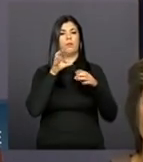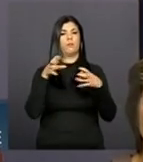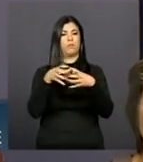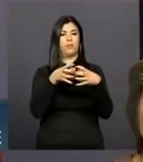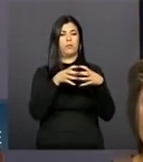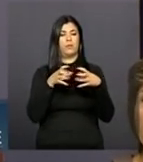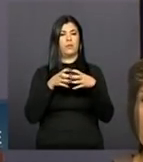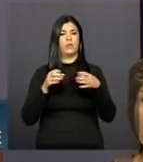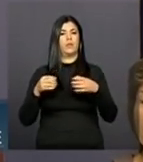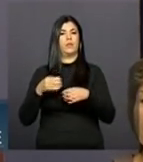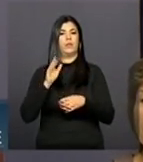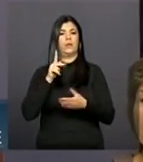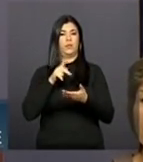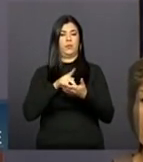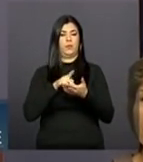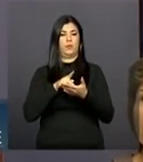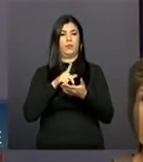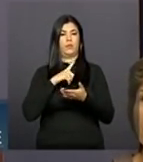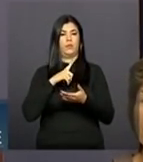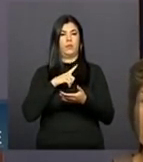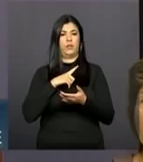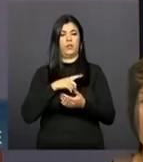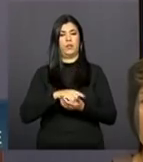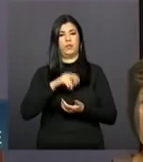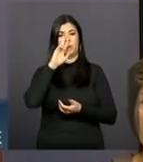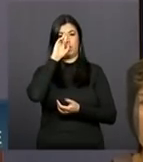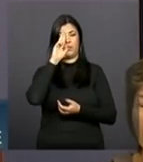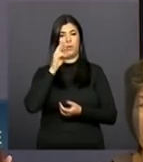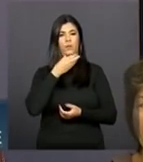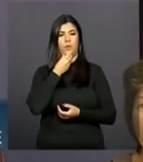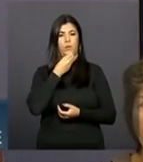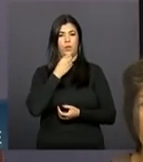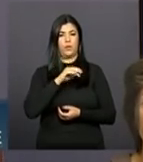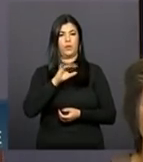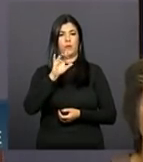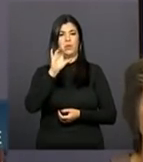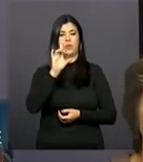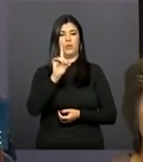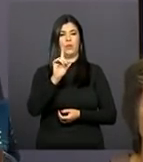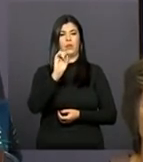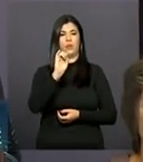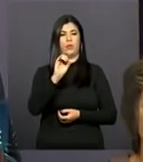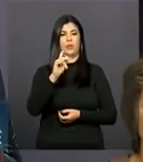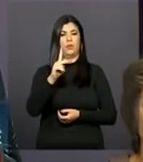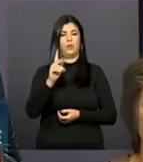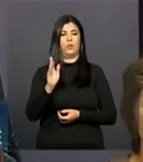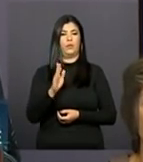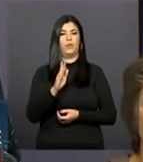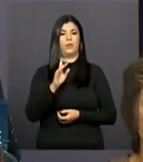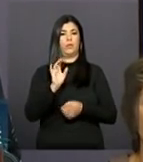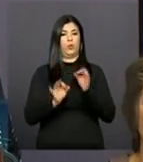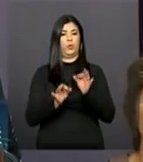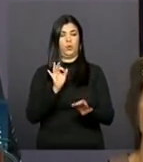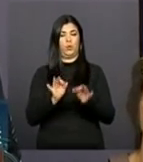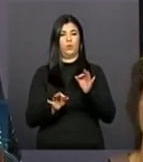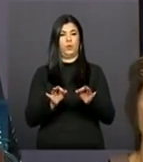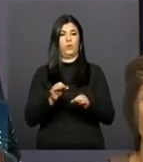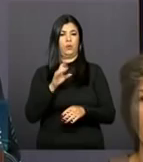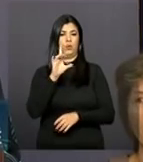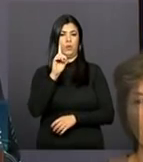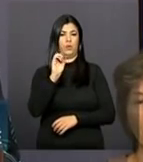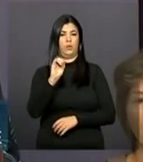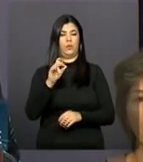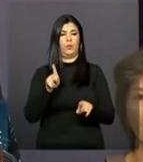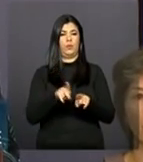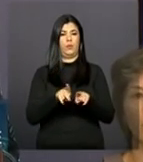verdade o Senor DIP o juiz DIP e o